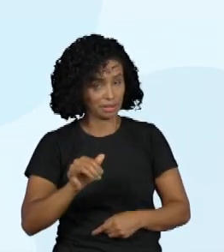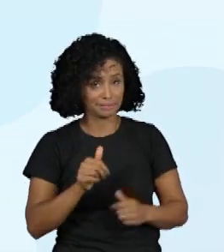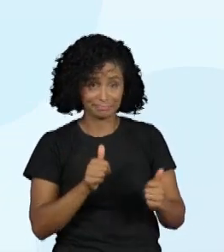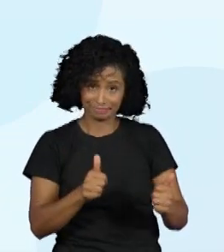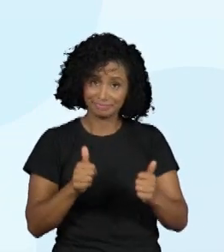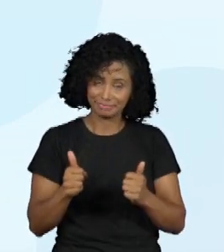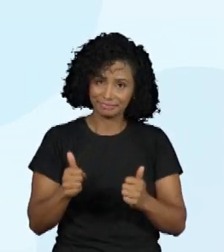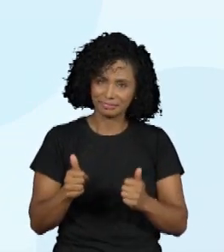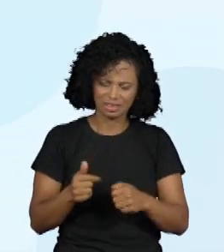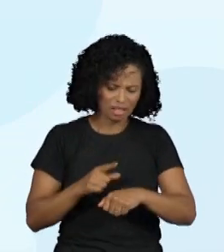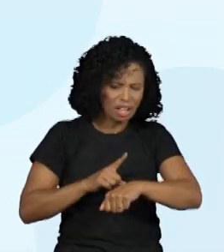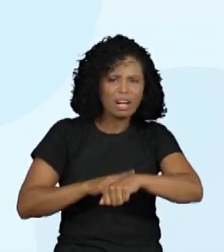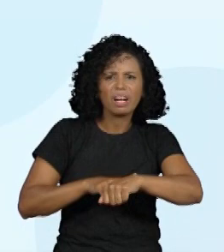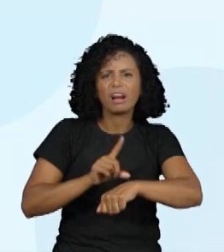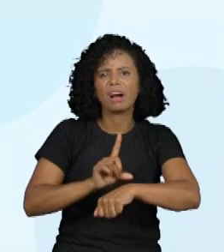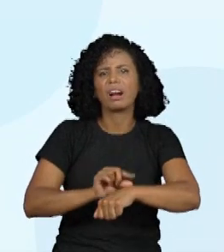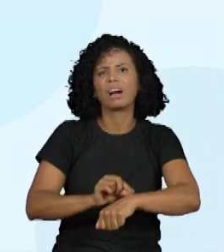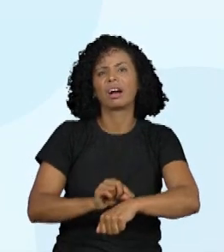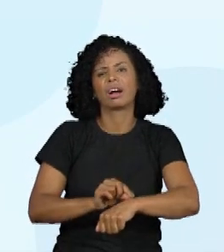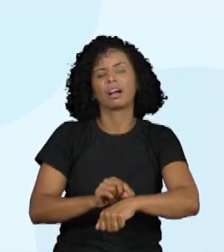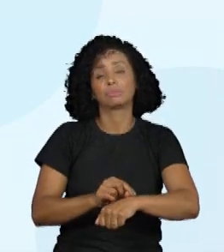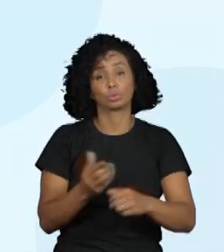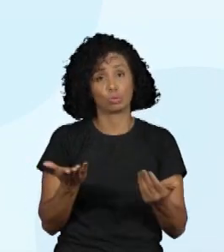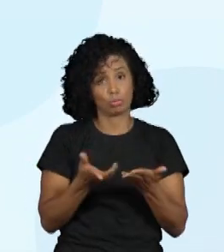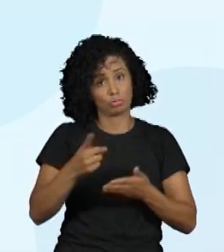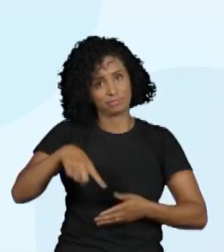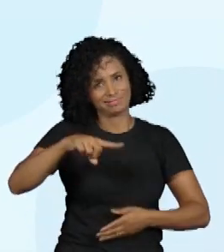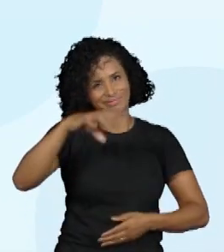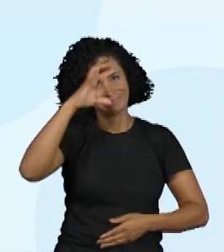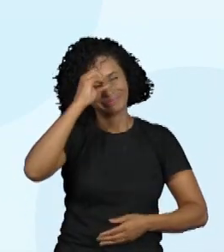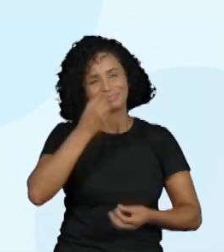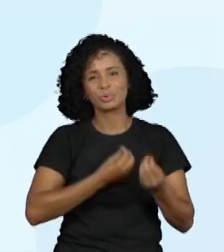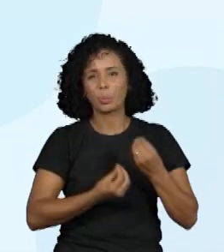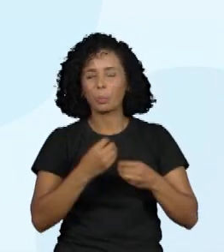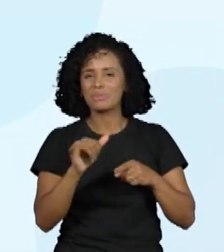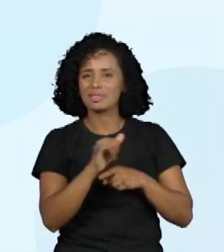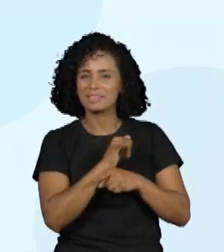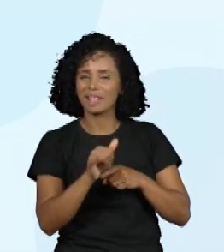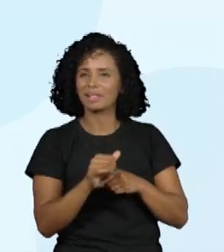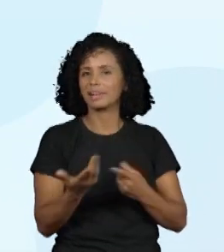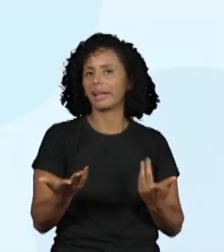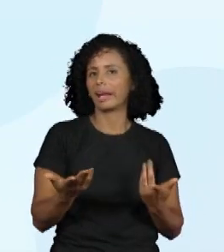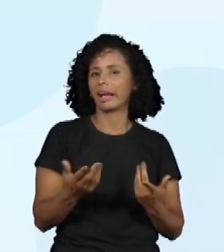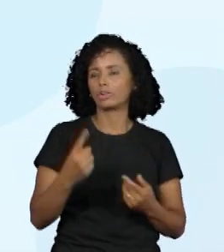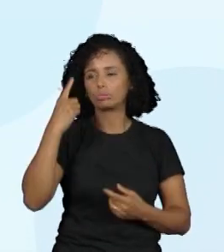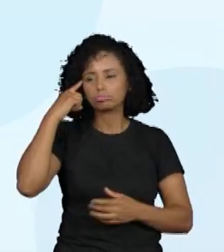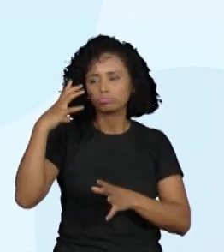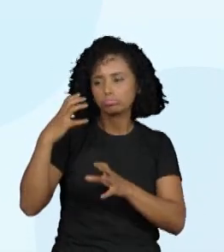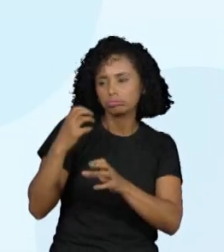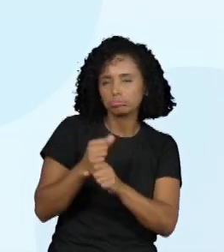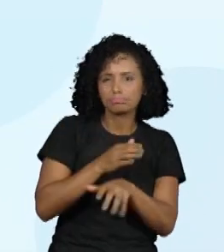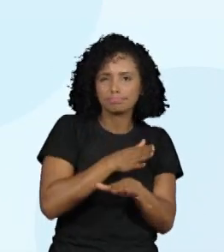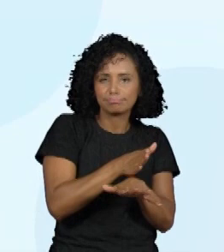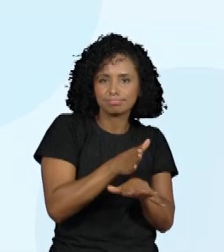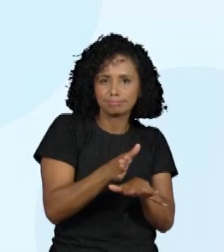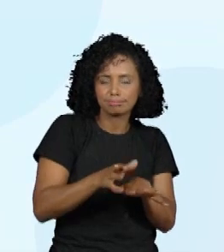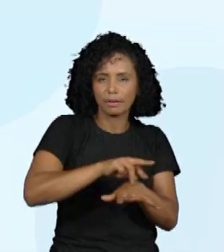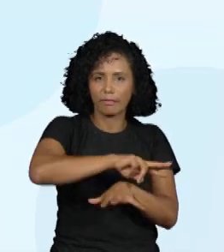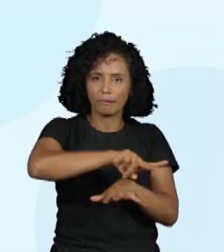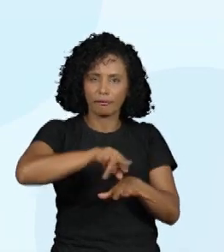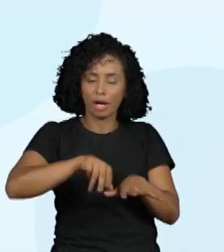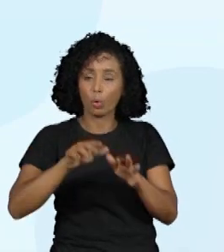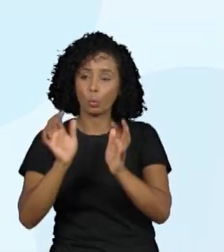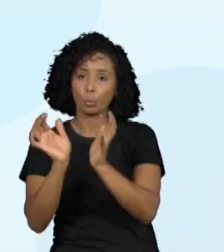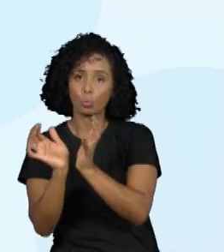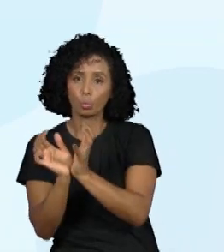tempo já está acabando. E hoje nós aprendemos aí a trabalhar com agrupamentos e com contagens aí, agrupamentos de 10 em